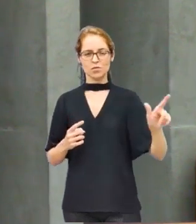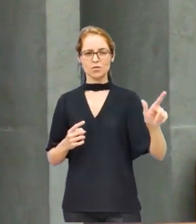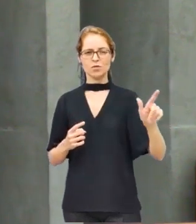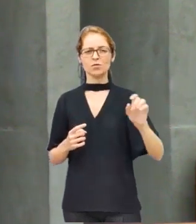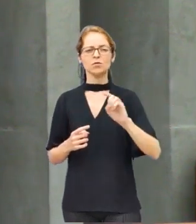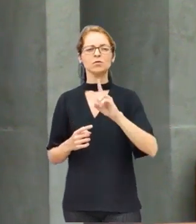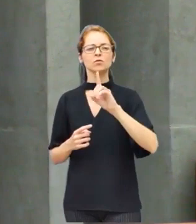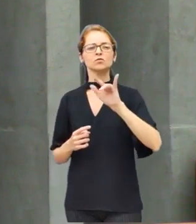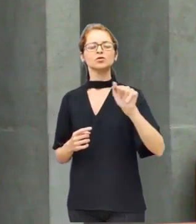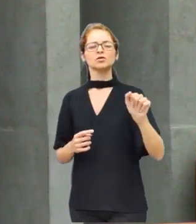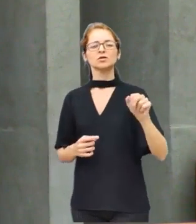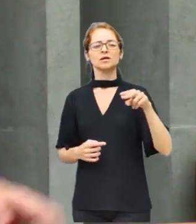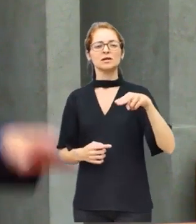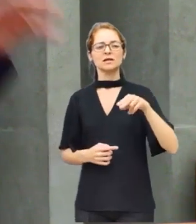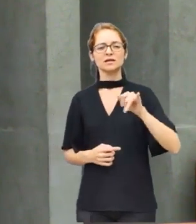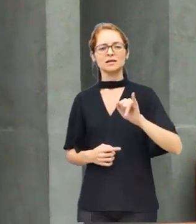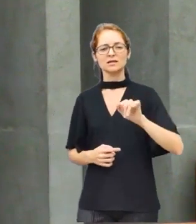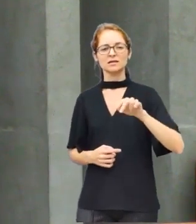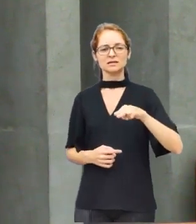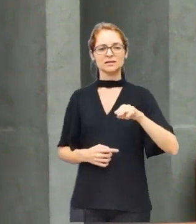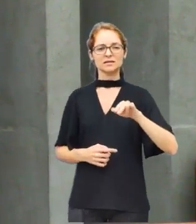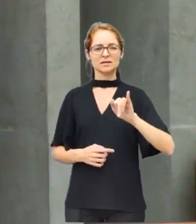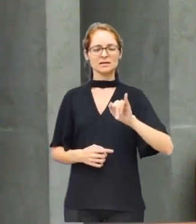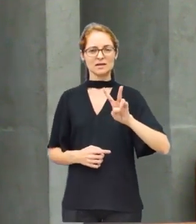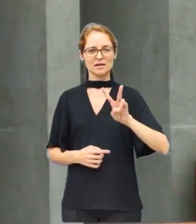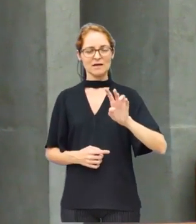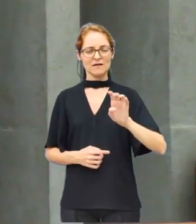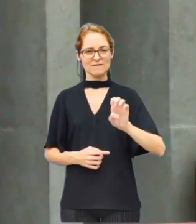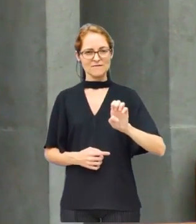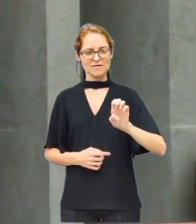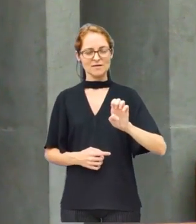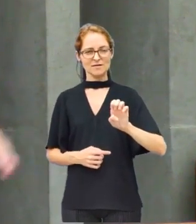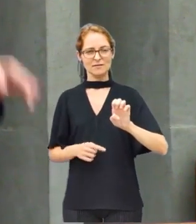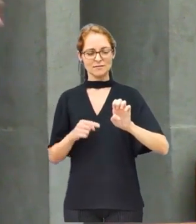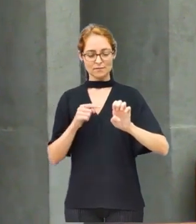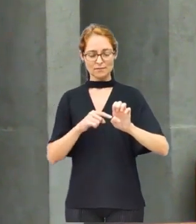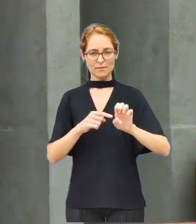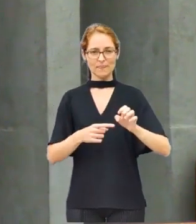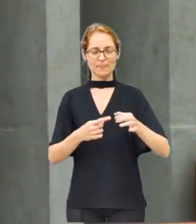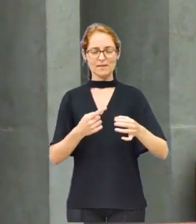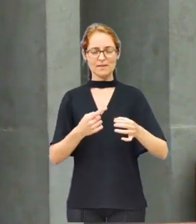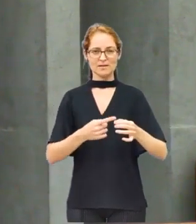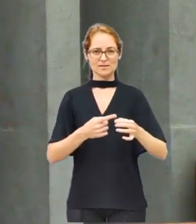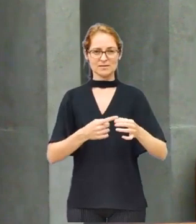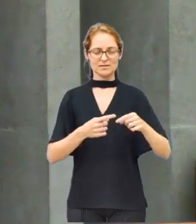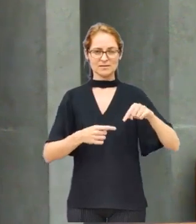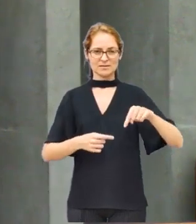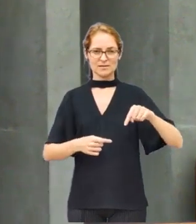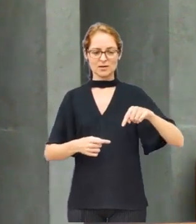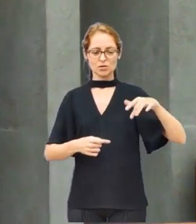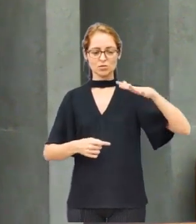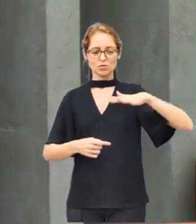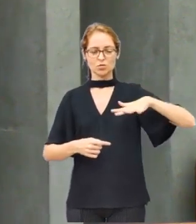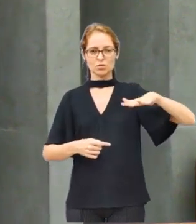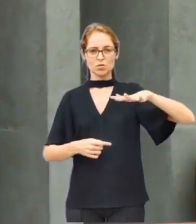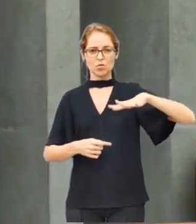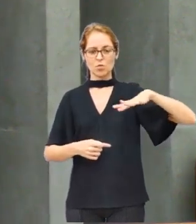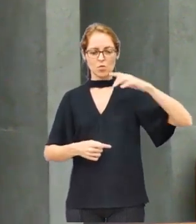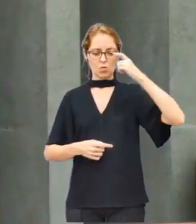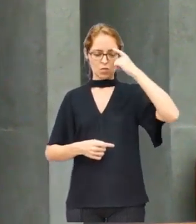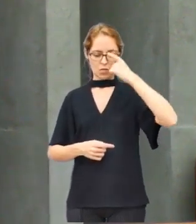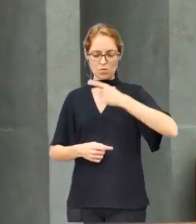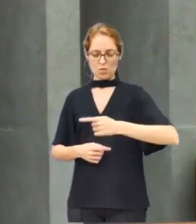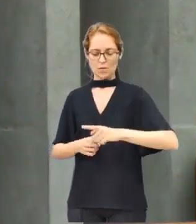dia Nínive estaria acima e exerceria domínio sobre o povo de Israel.